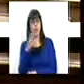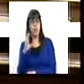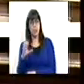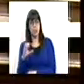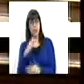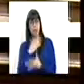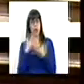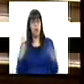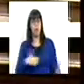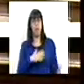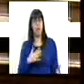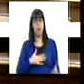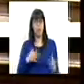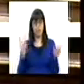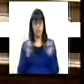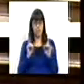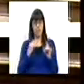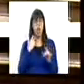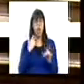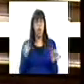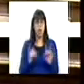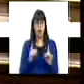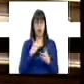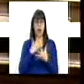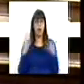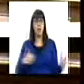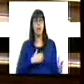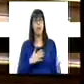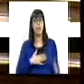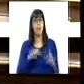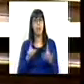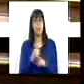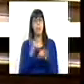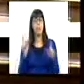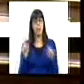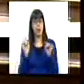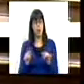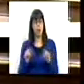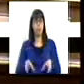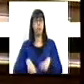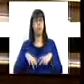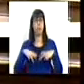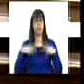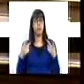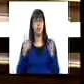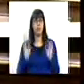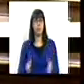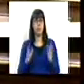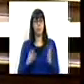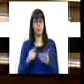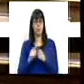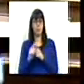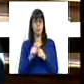IRC para as grandes empresas, não para as pequenas, para as grandes empresas, porque essas são muito ricas e não precisam